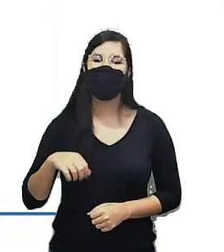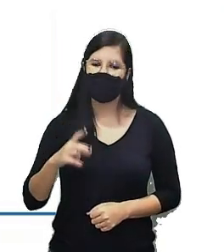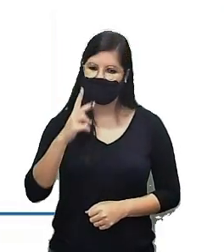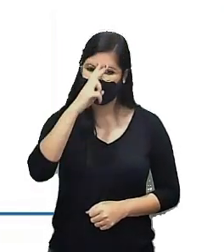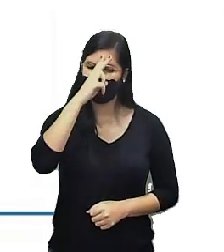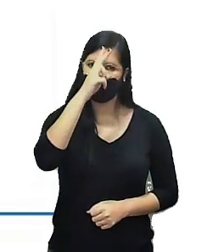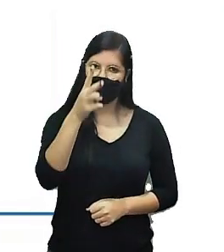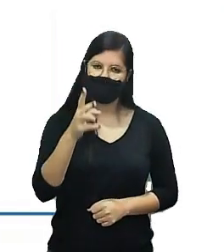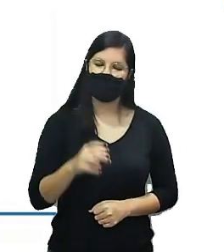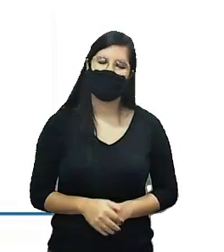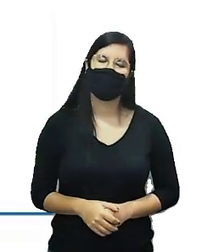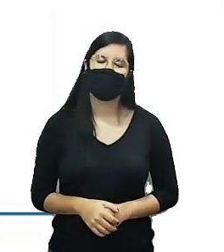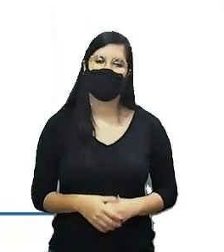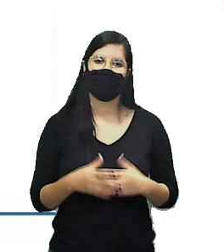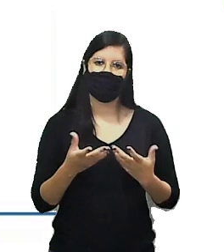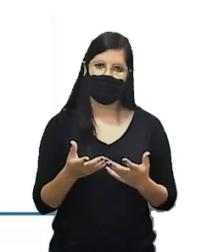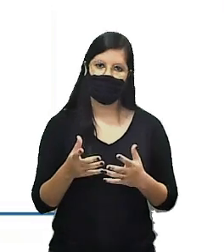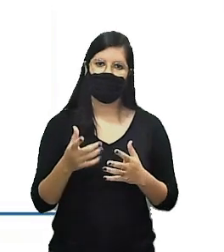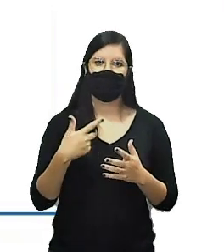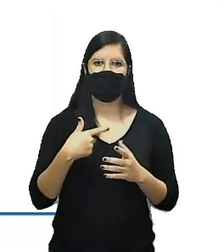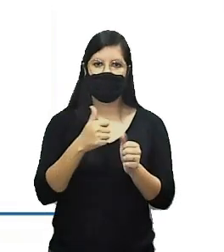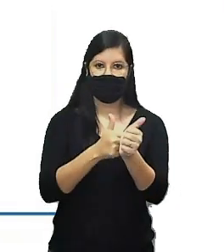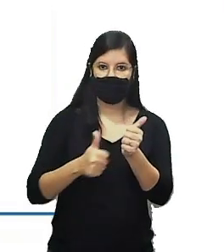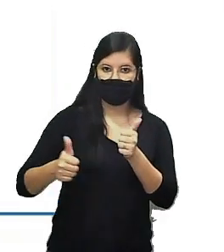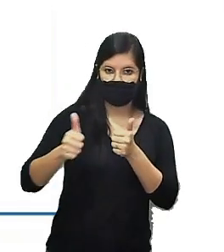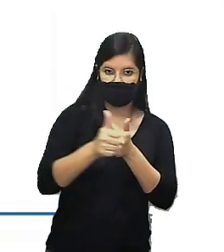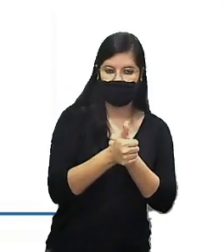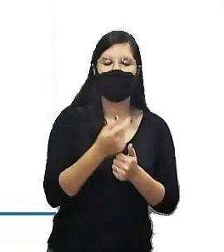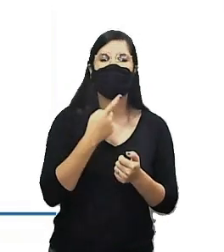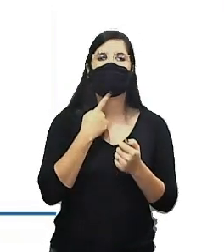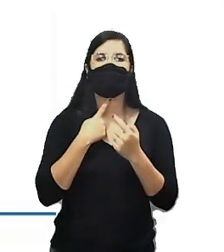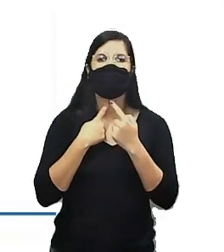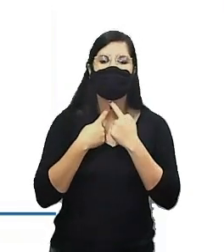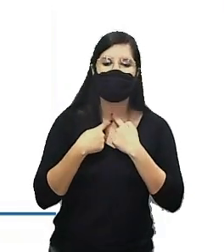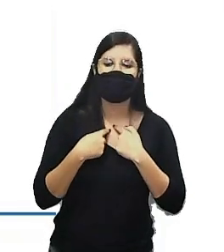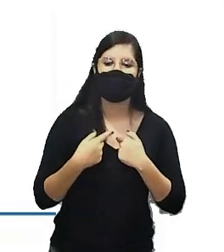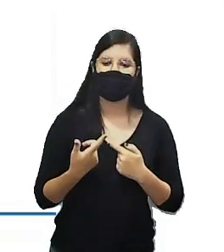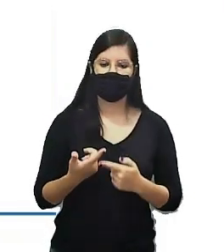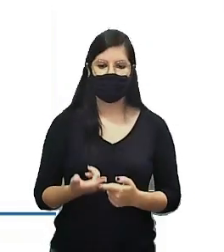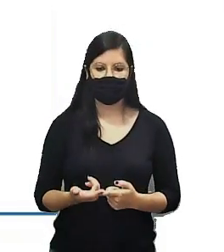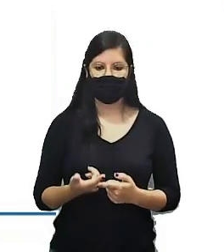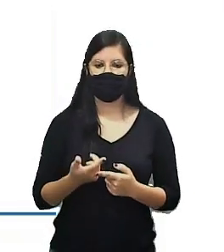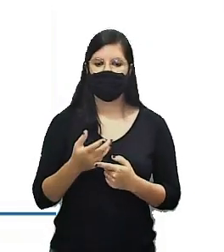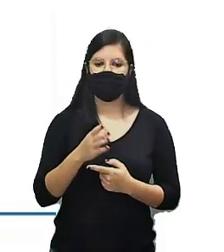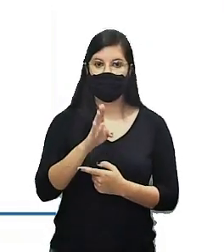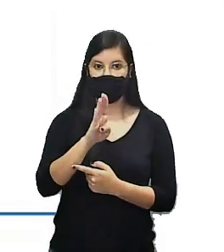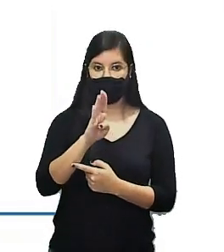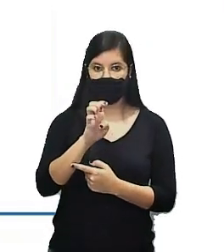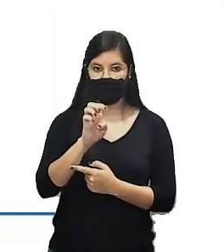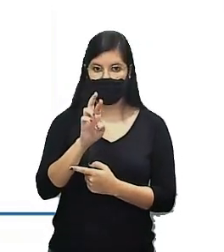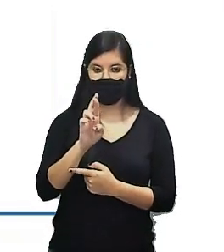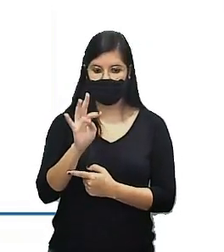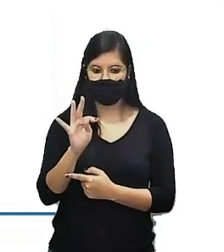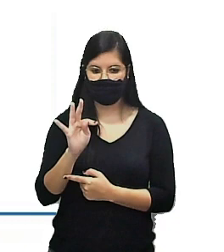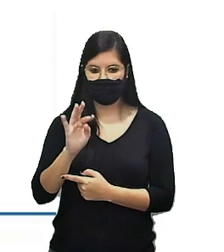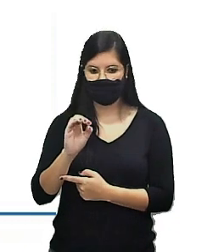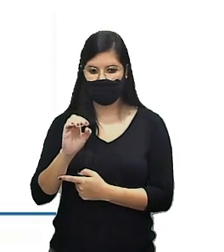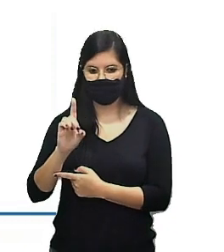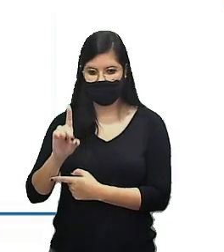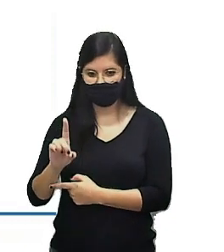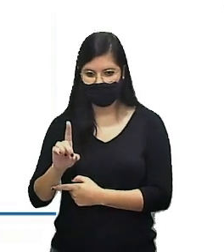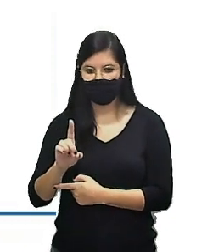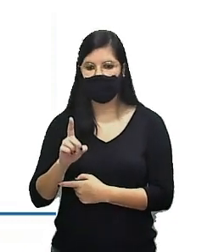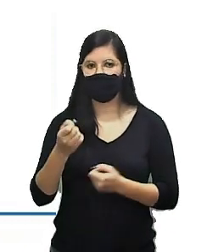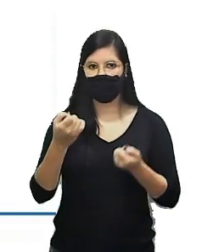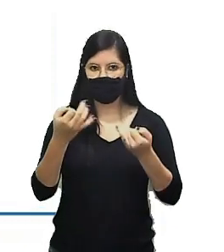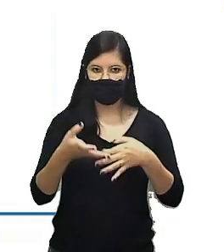Forte. Então é esse protagonismo que se deseja, né? O Bertolt Brecht, ele dialoga com esse provérbio